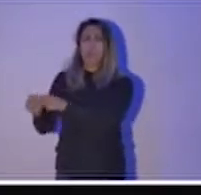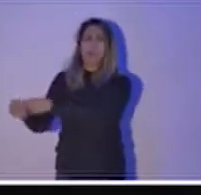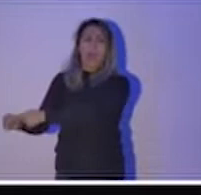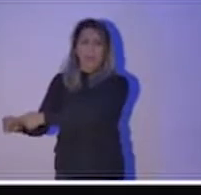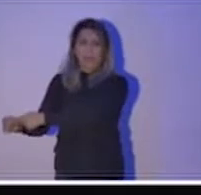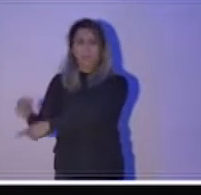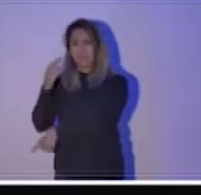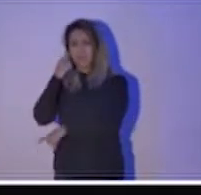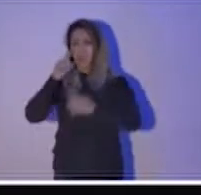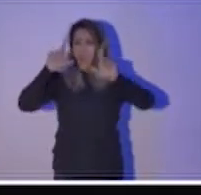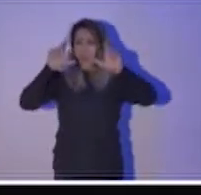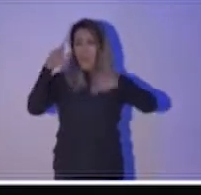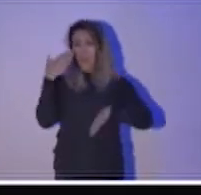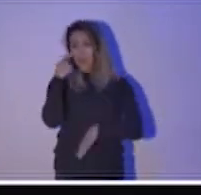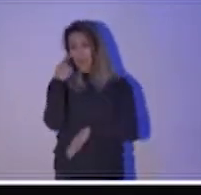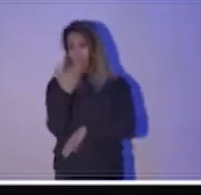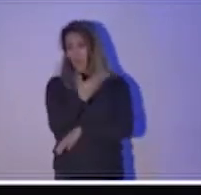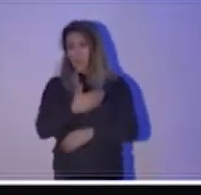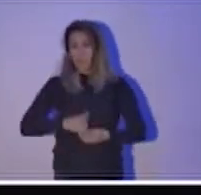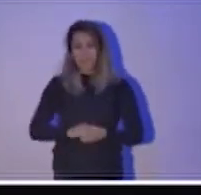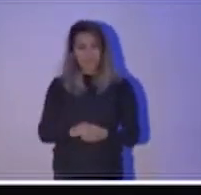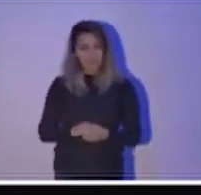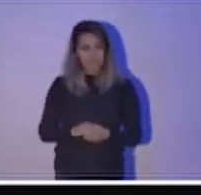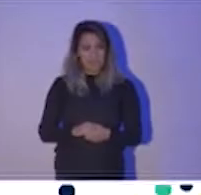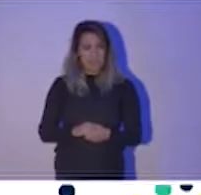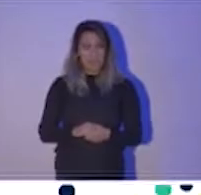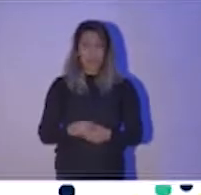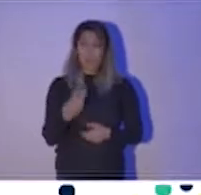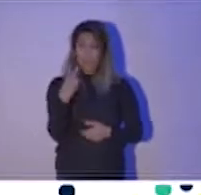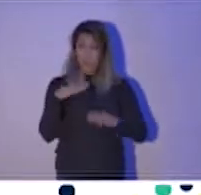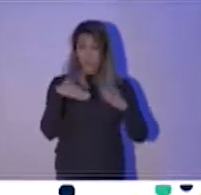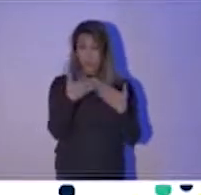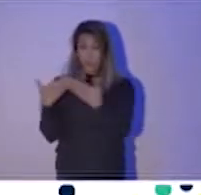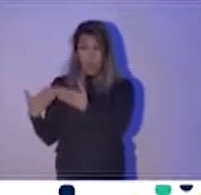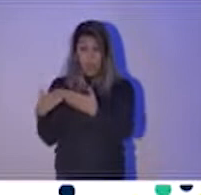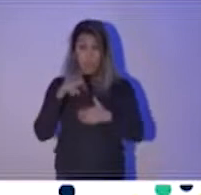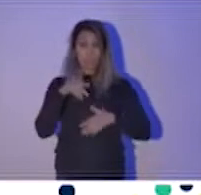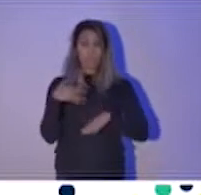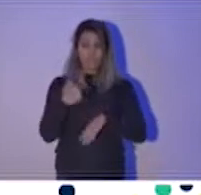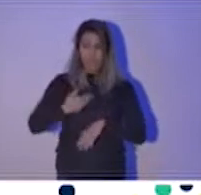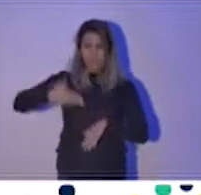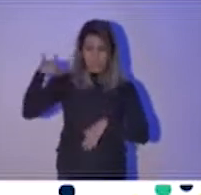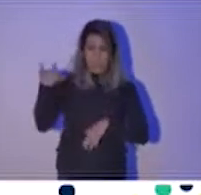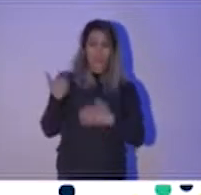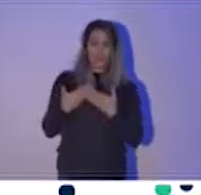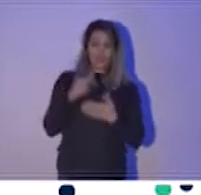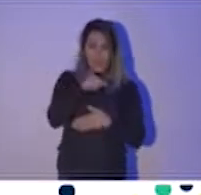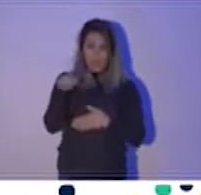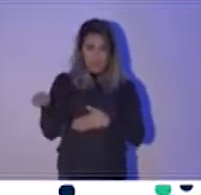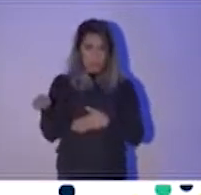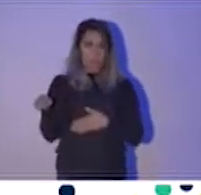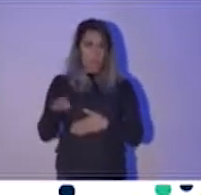estudei. Eu estudei nessas duas escolas. O Barracão era a escola